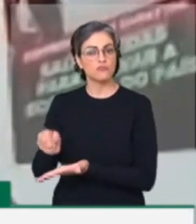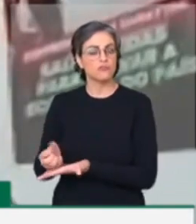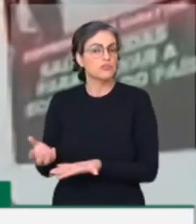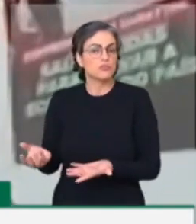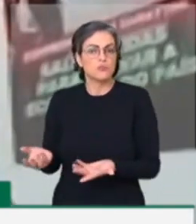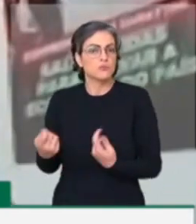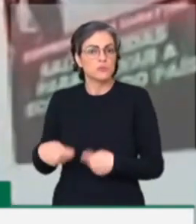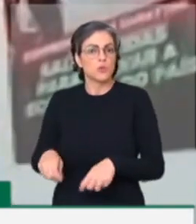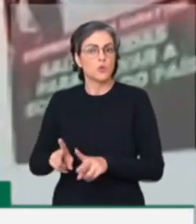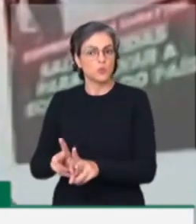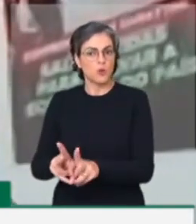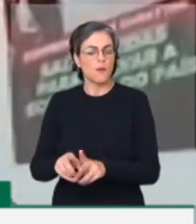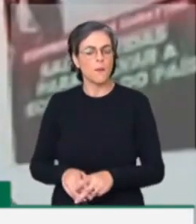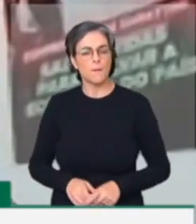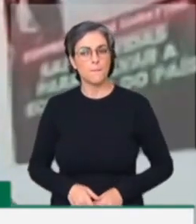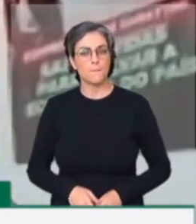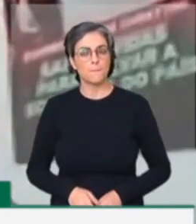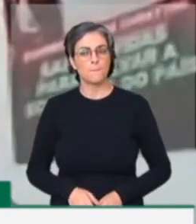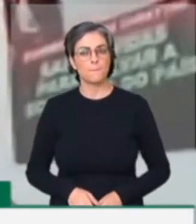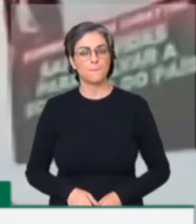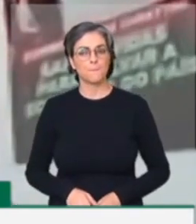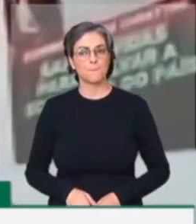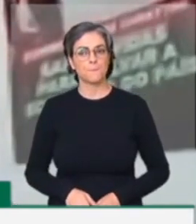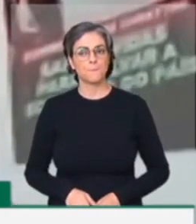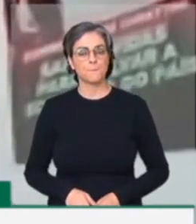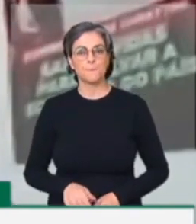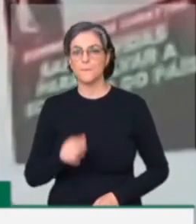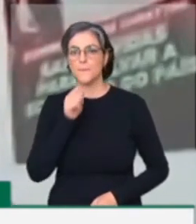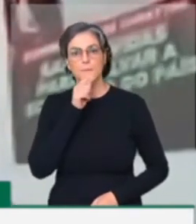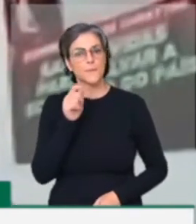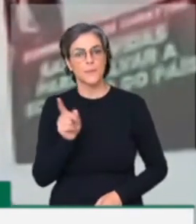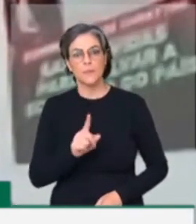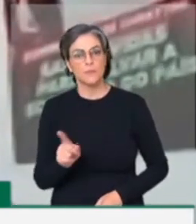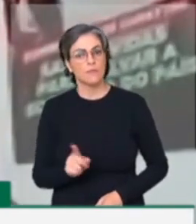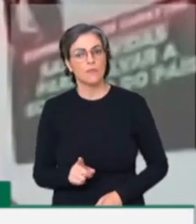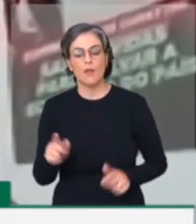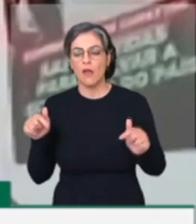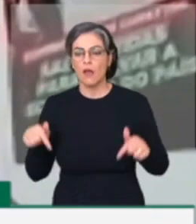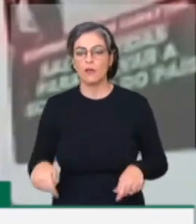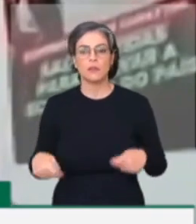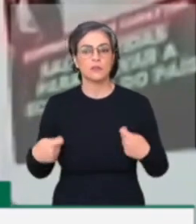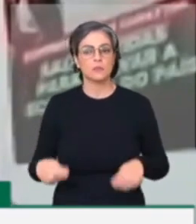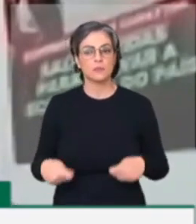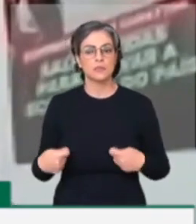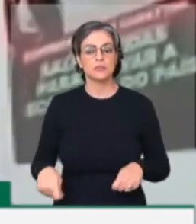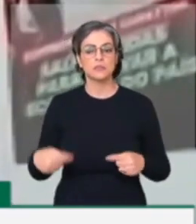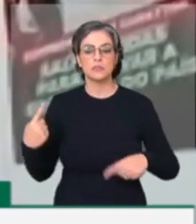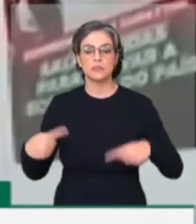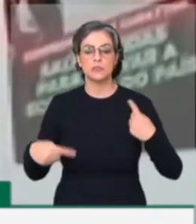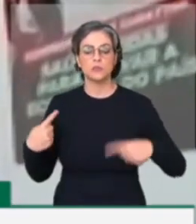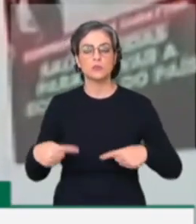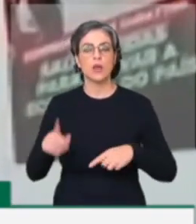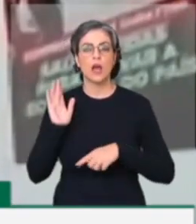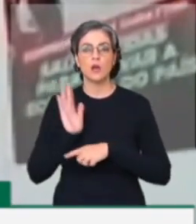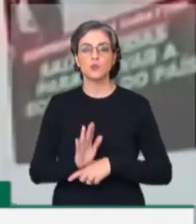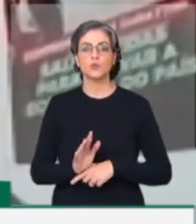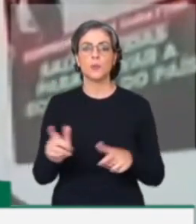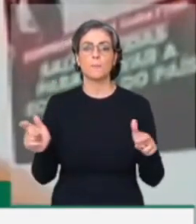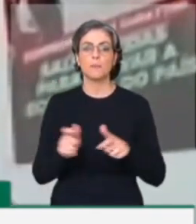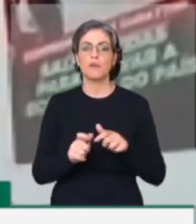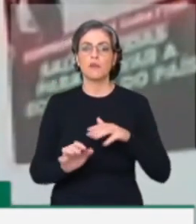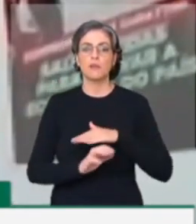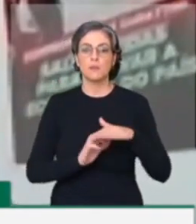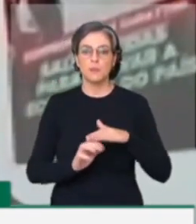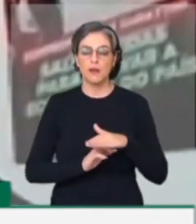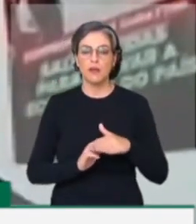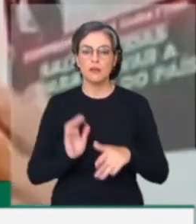gente não discuta aqui um projeto de lei que garanta auxílio à micro e pequena empresa.